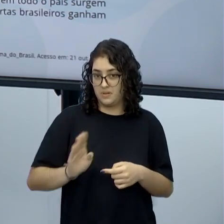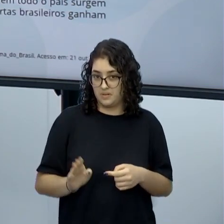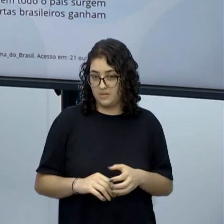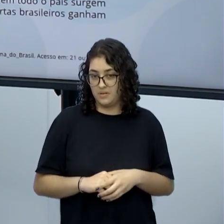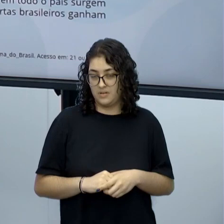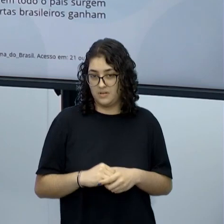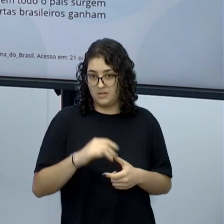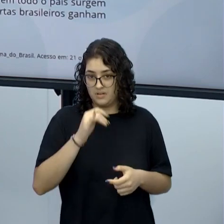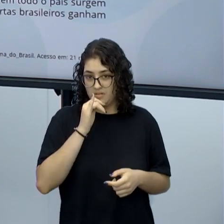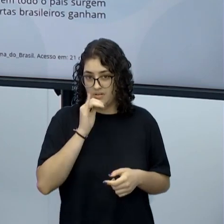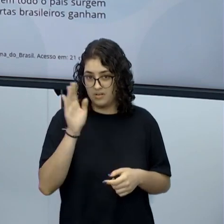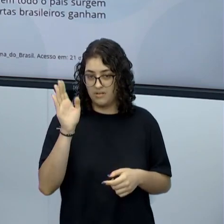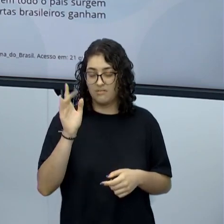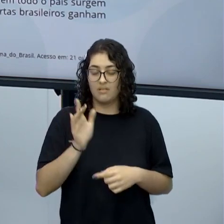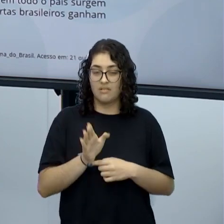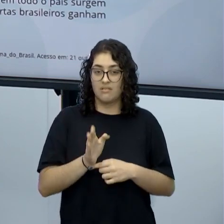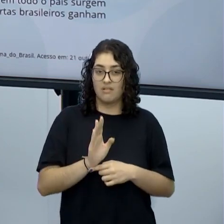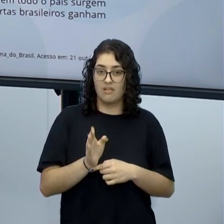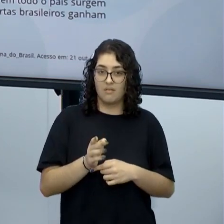Insistindo nos temas populares,